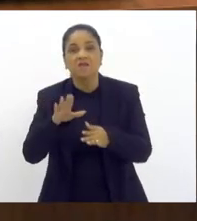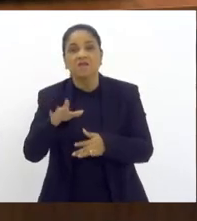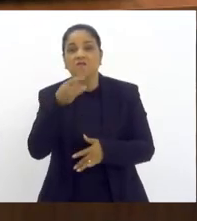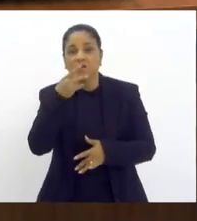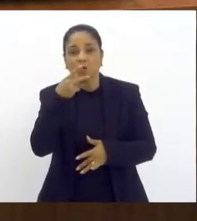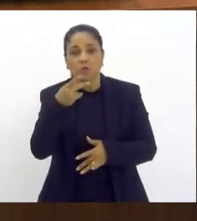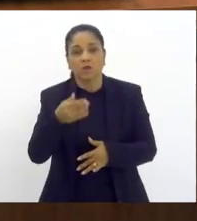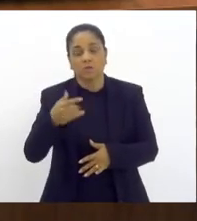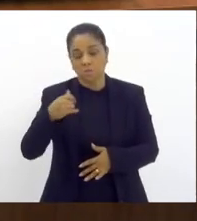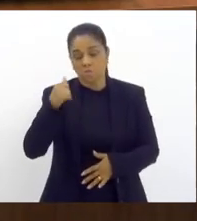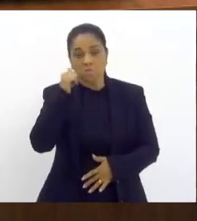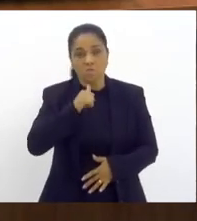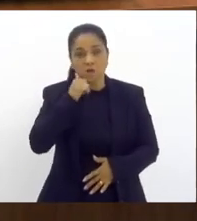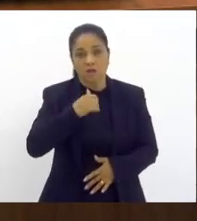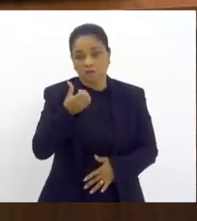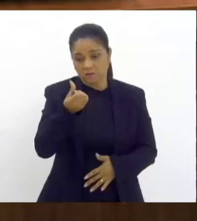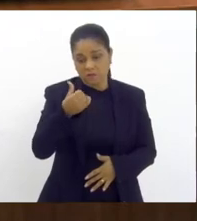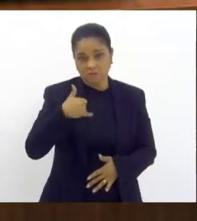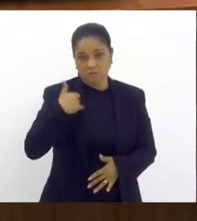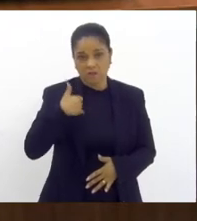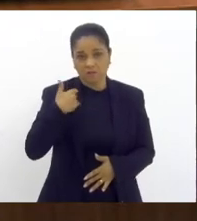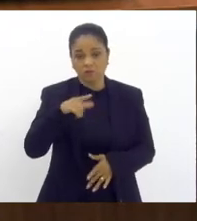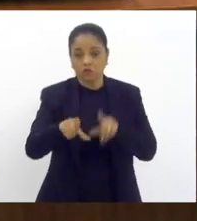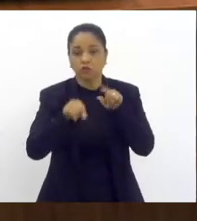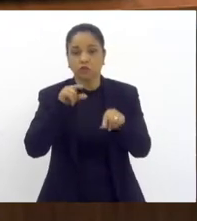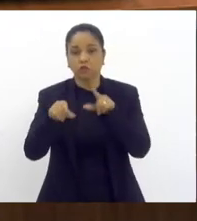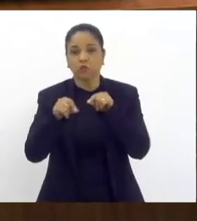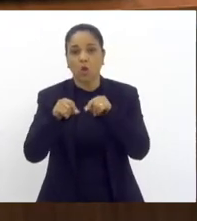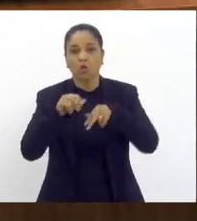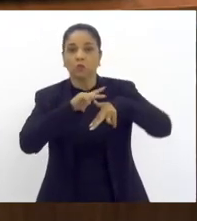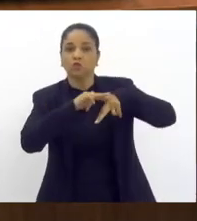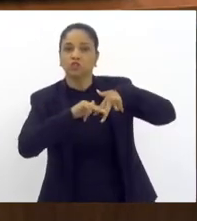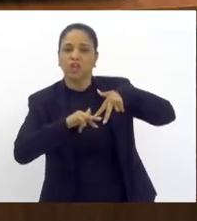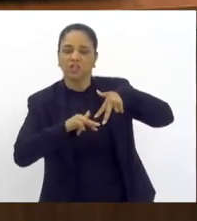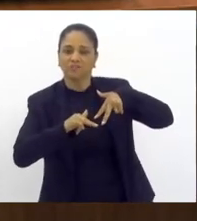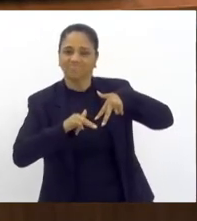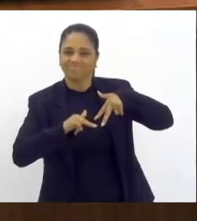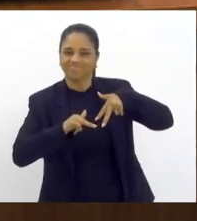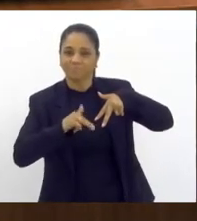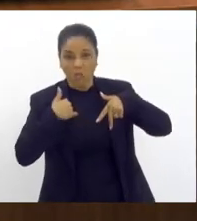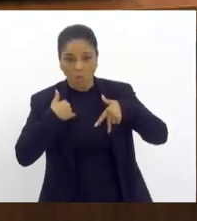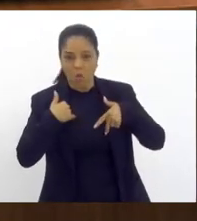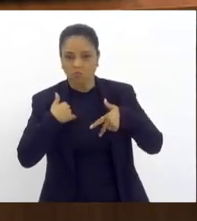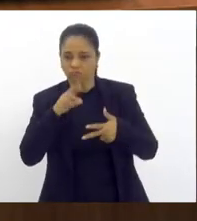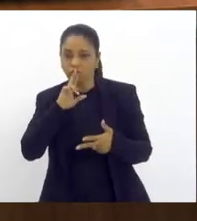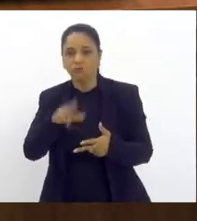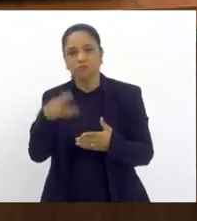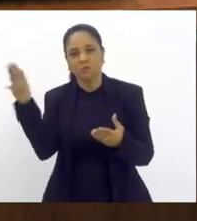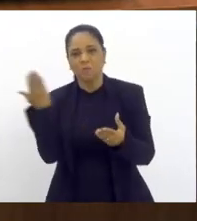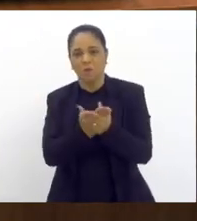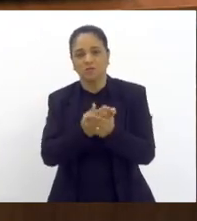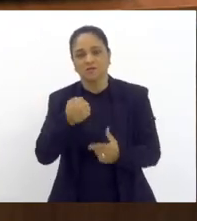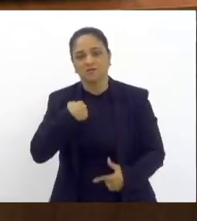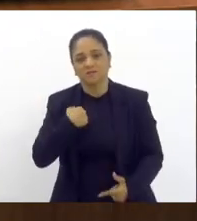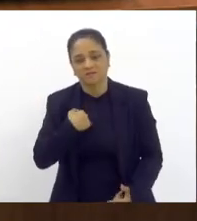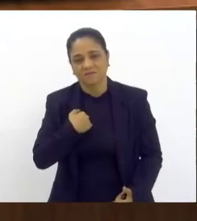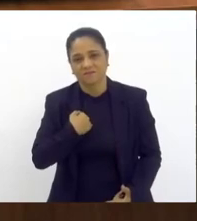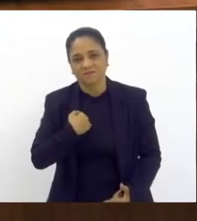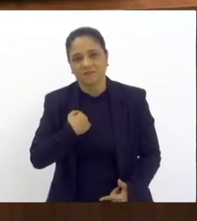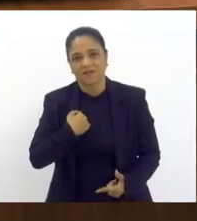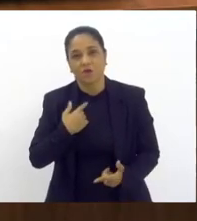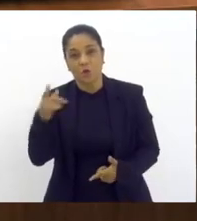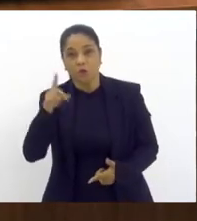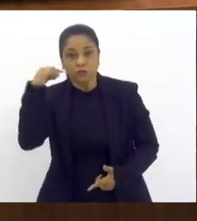idade tinham liberdade para escolher o seu próprio gênero. Responda um processo. Agora, o deputado do PT que chamou o outro de chupetinha,